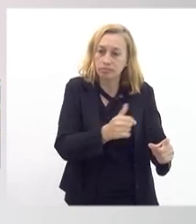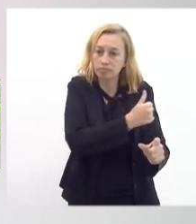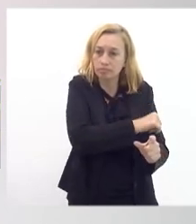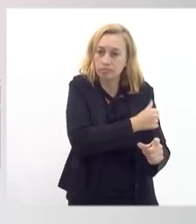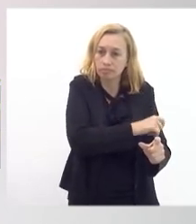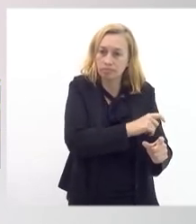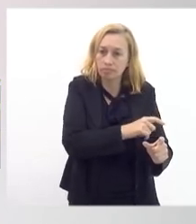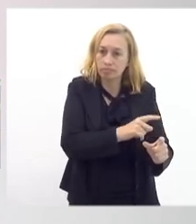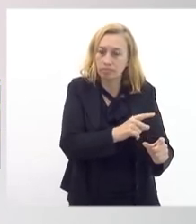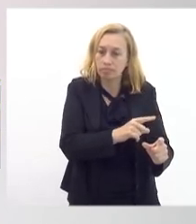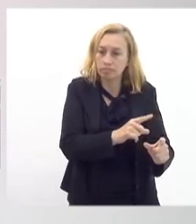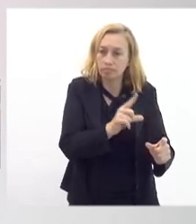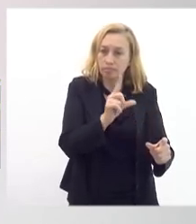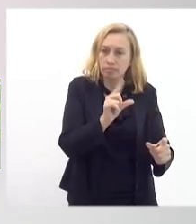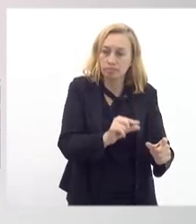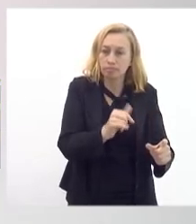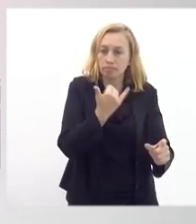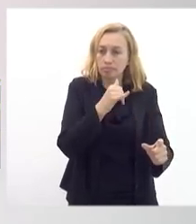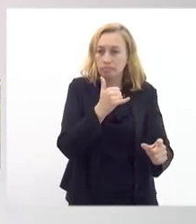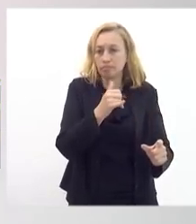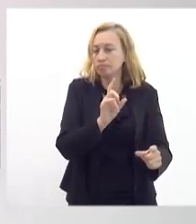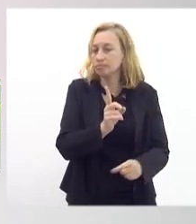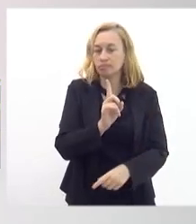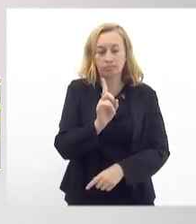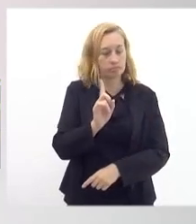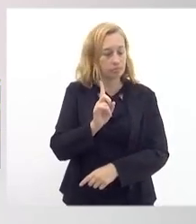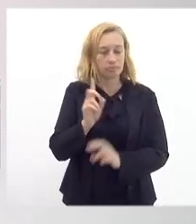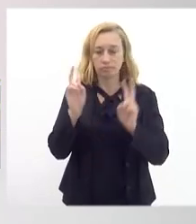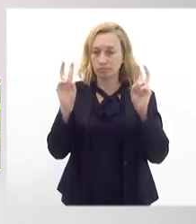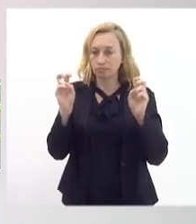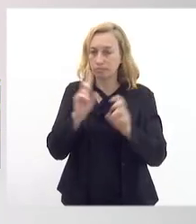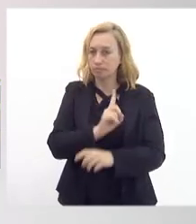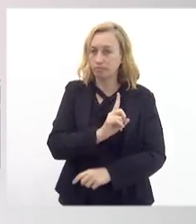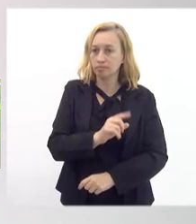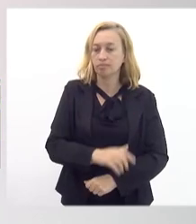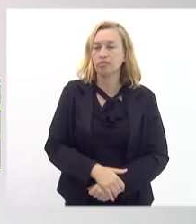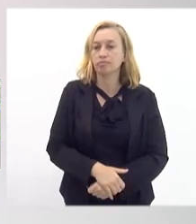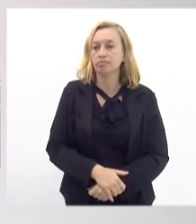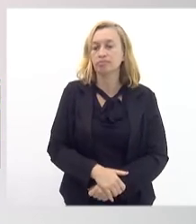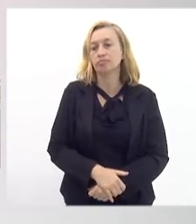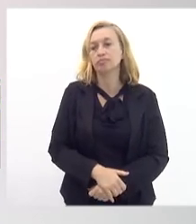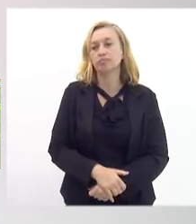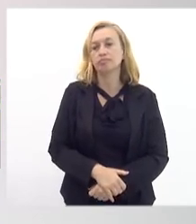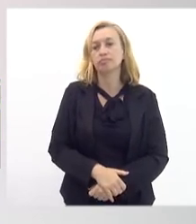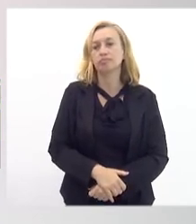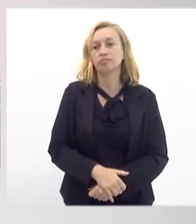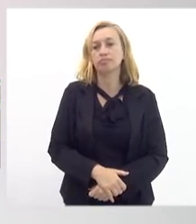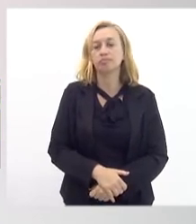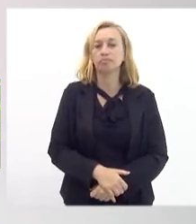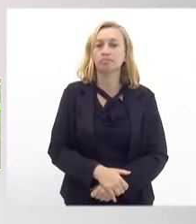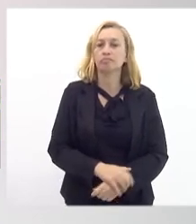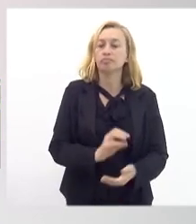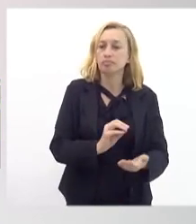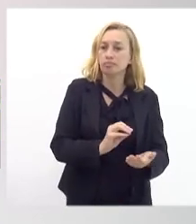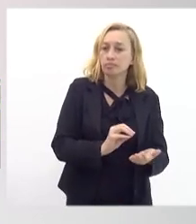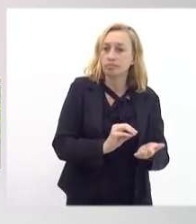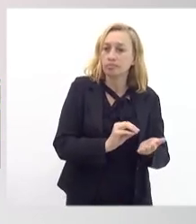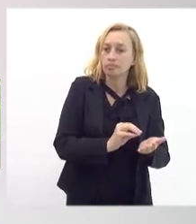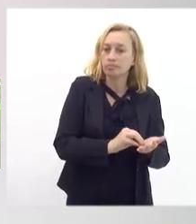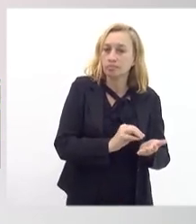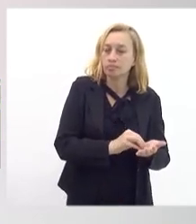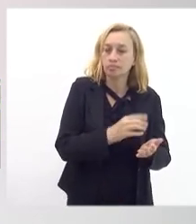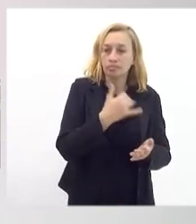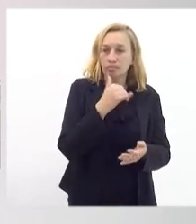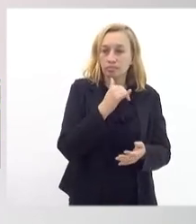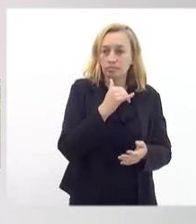escassez energética A questão não é essa a questão da escassez energética é